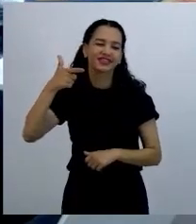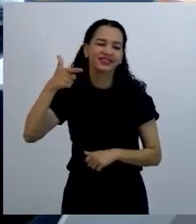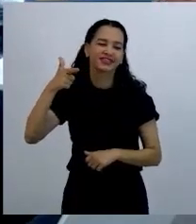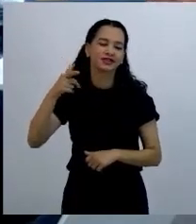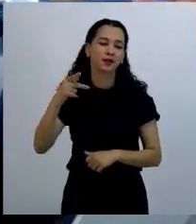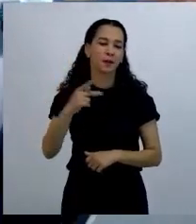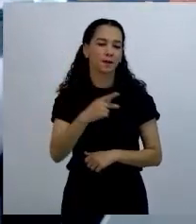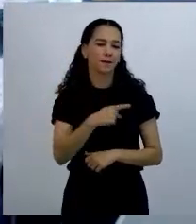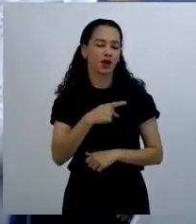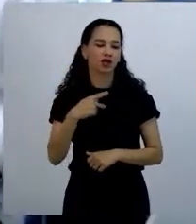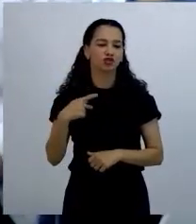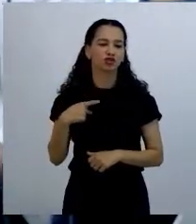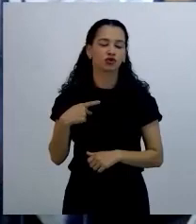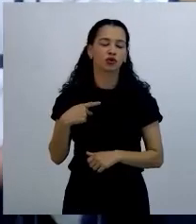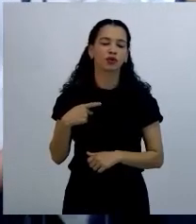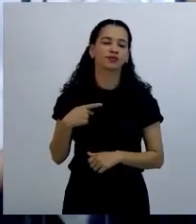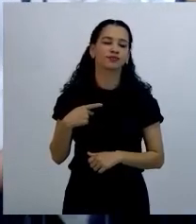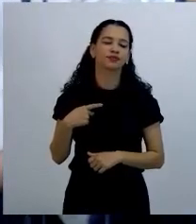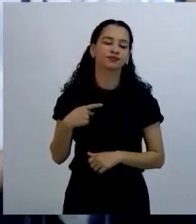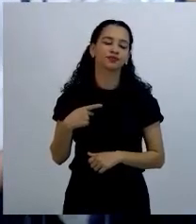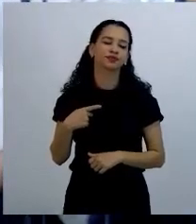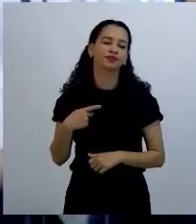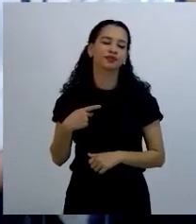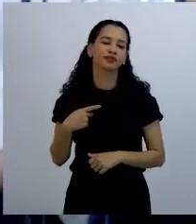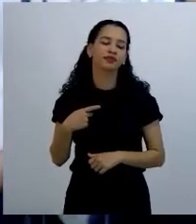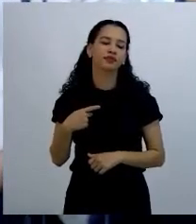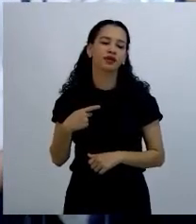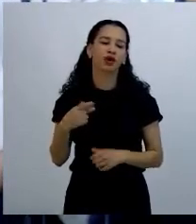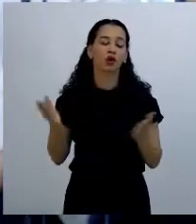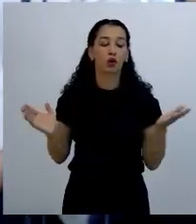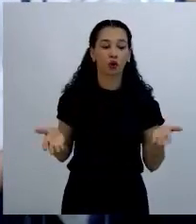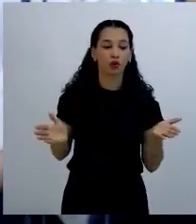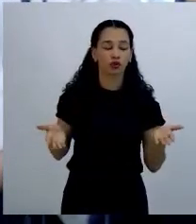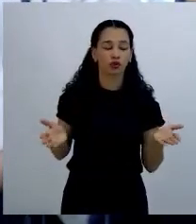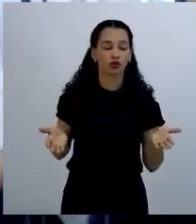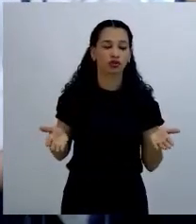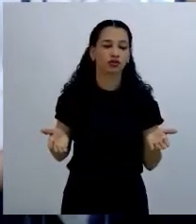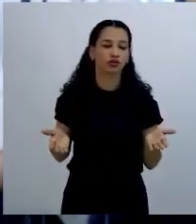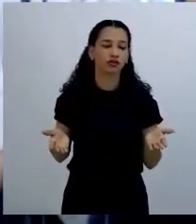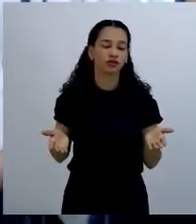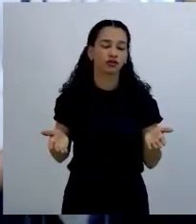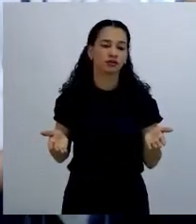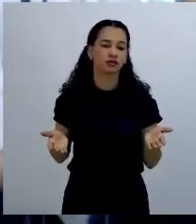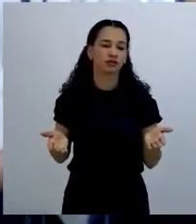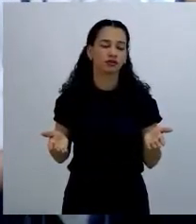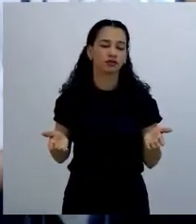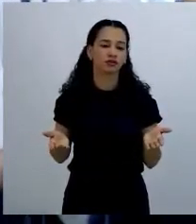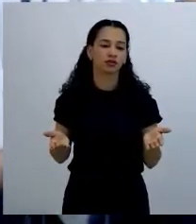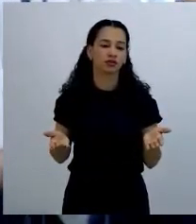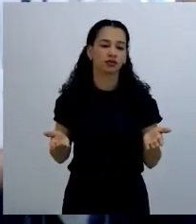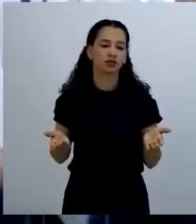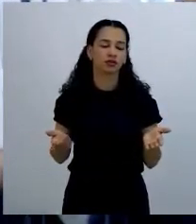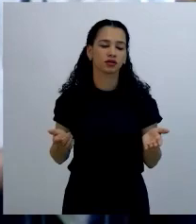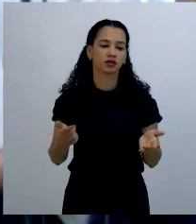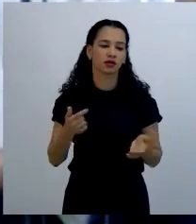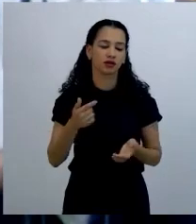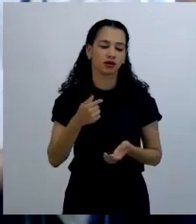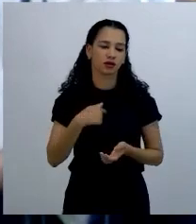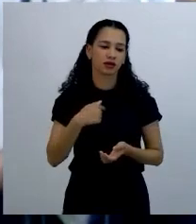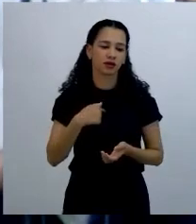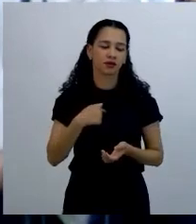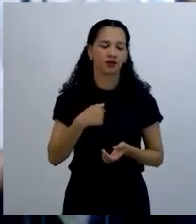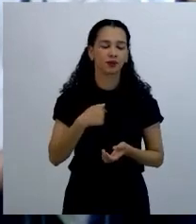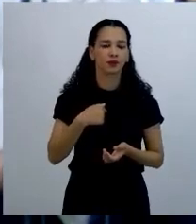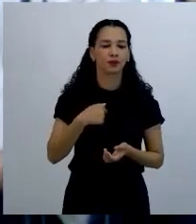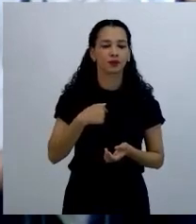gente eu olhei para ele e disse eu pensei que eu vim aqui para lhe dizer algo para animar a sua vida eu